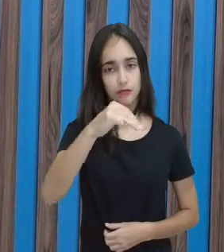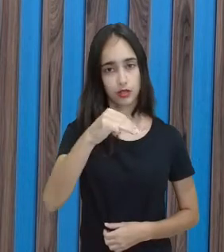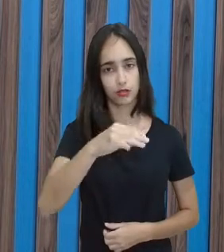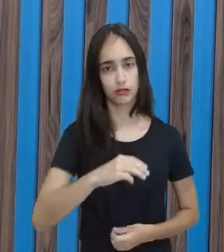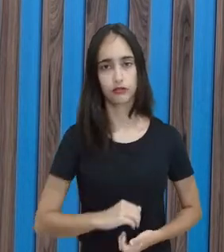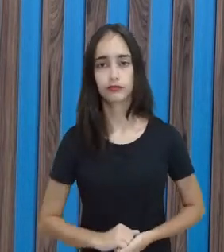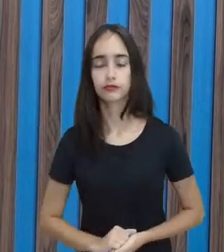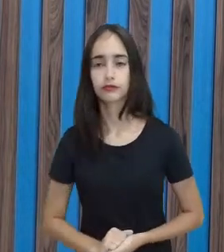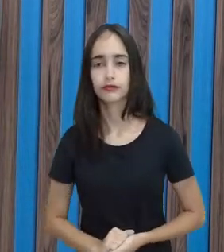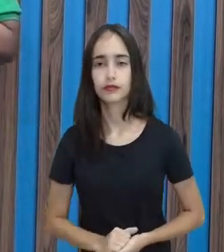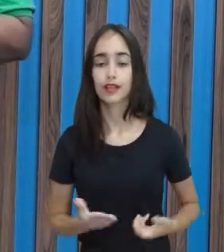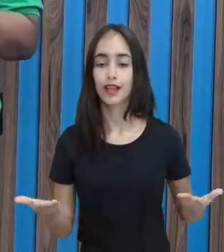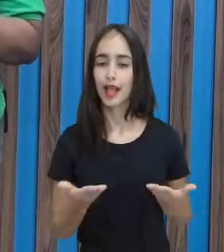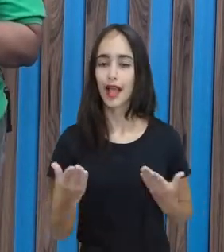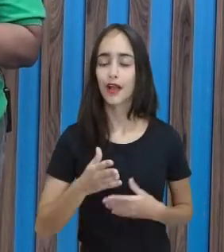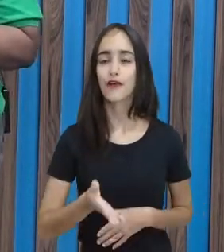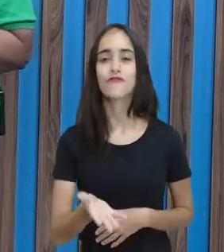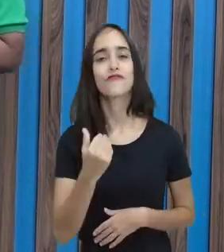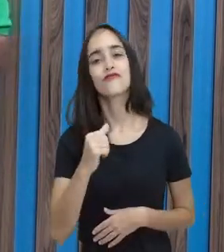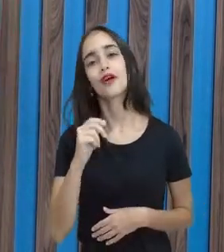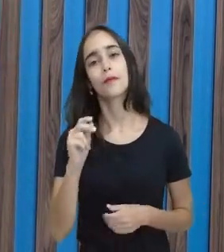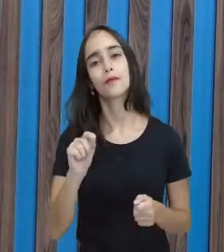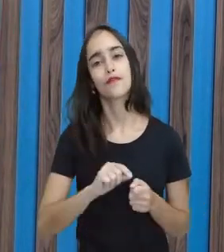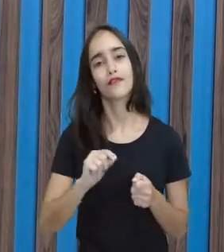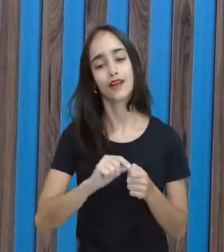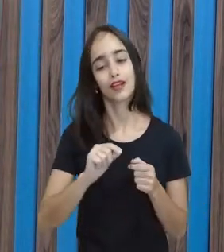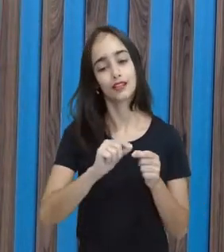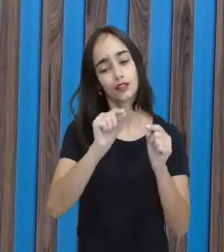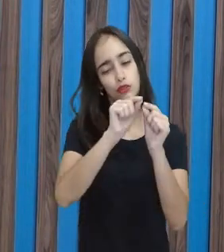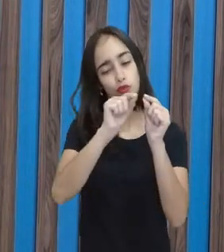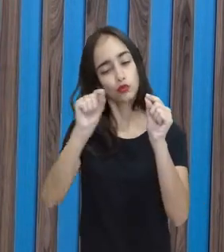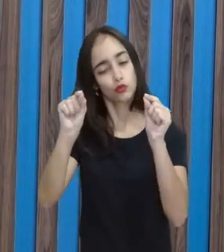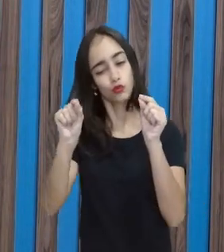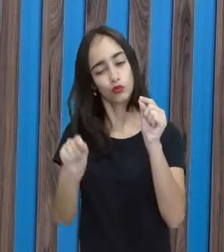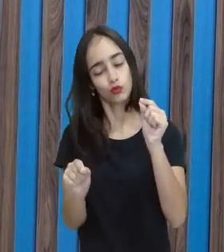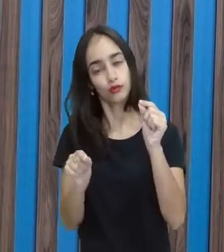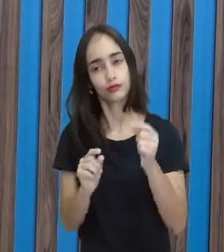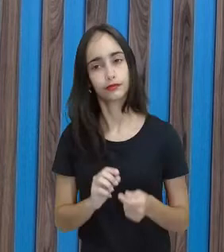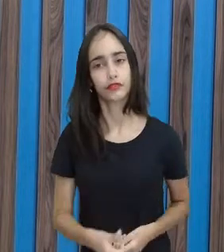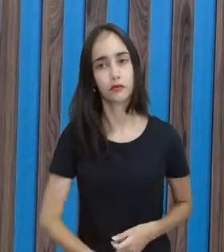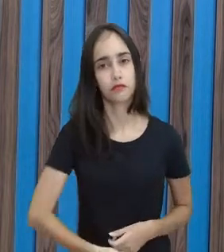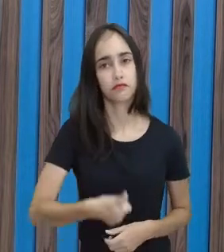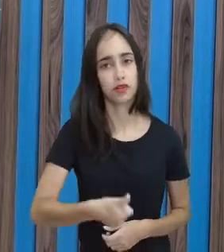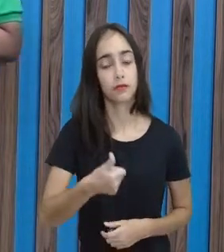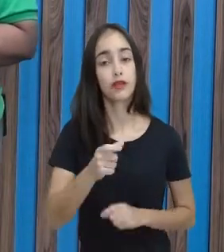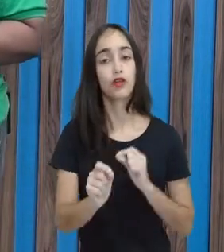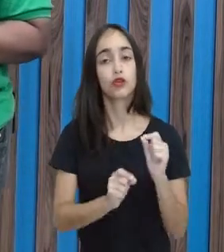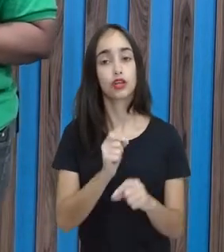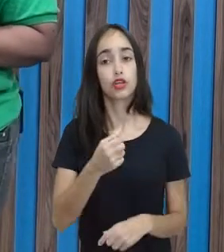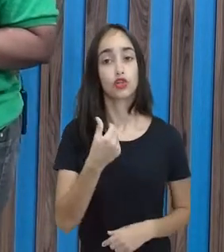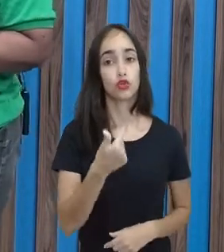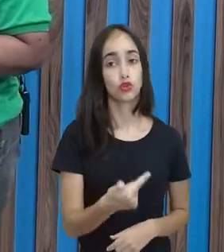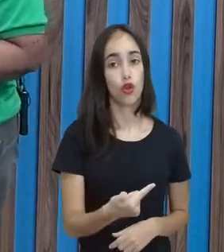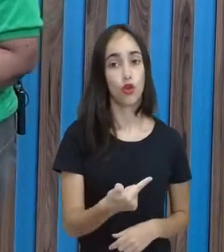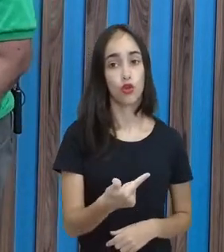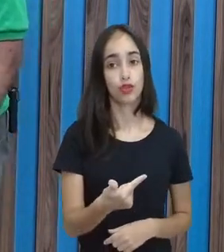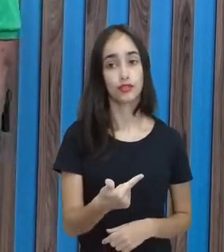metros. Vamos fazer agora a ligação. Primeiro ponto, primeiro par ordenado, 2 e